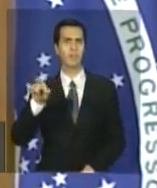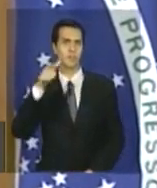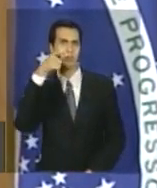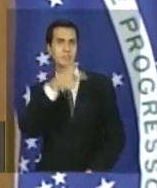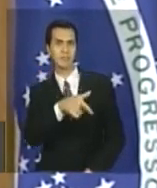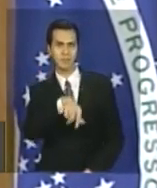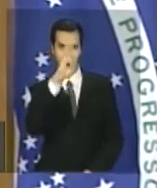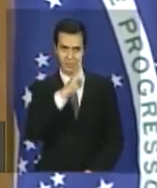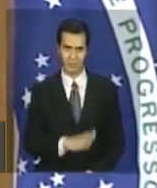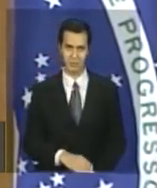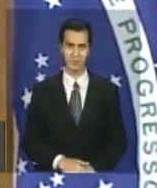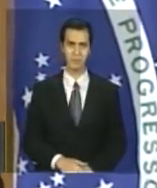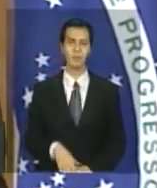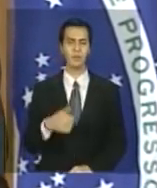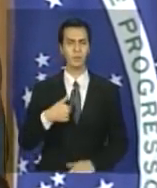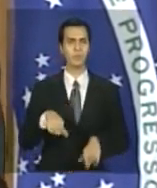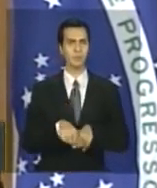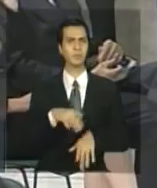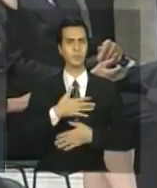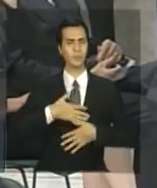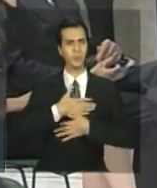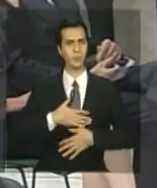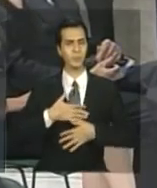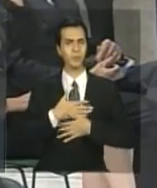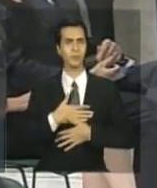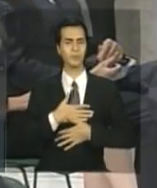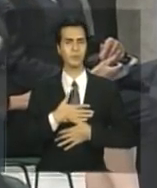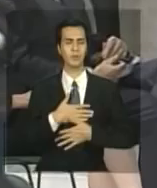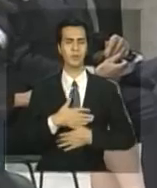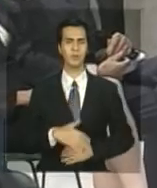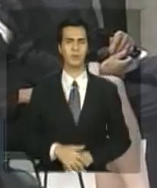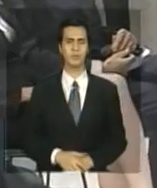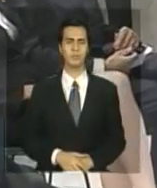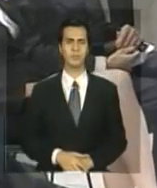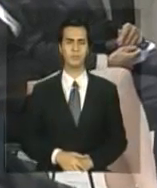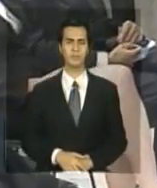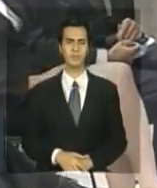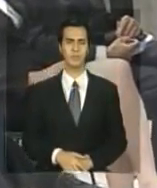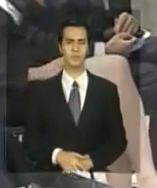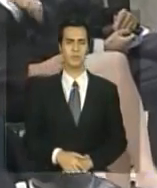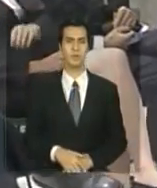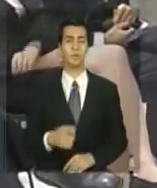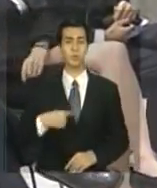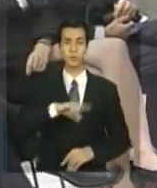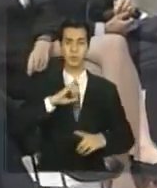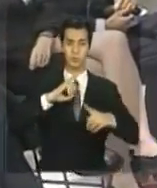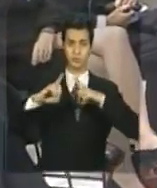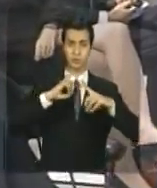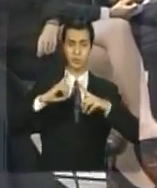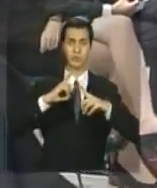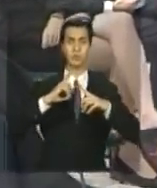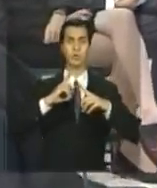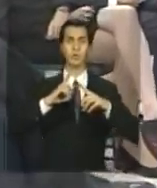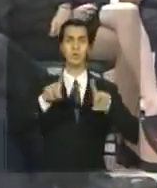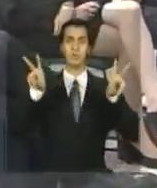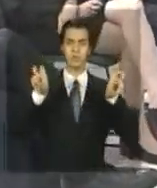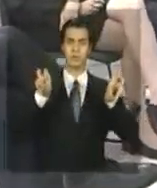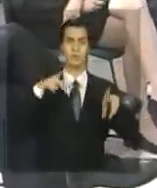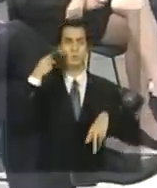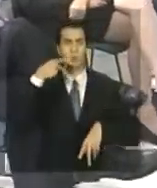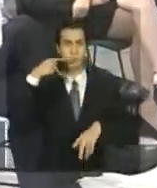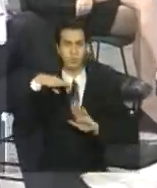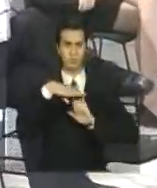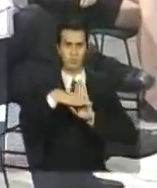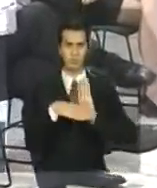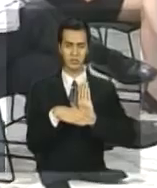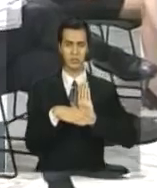brasileiro. Também gostei muito das conversações que tivemos acerca das questões de política externa e aprofundamento